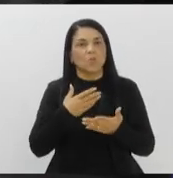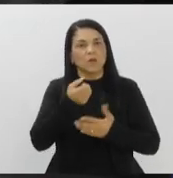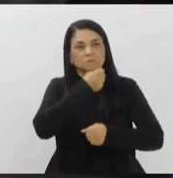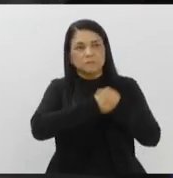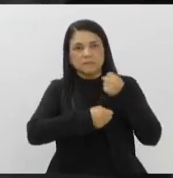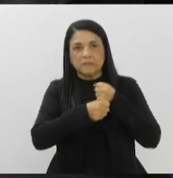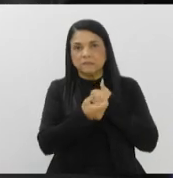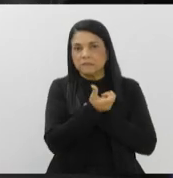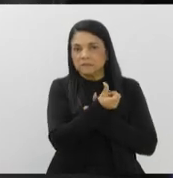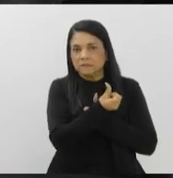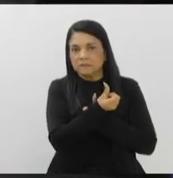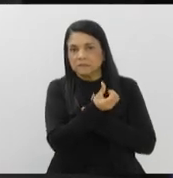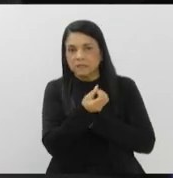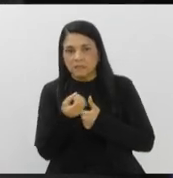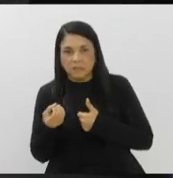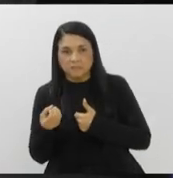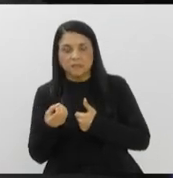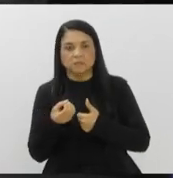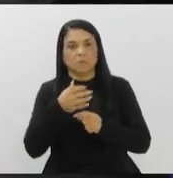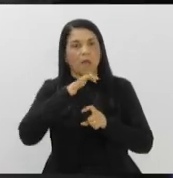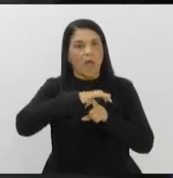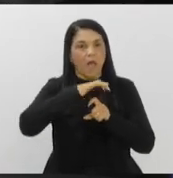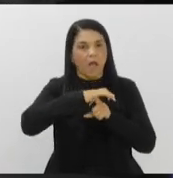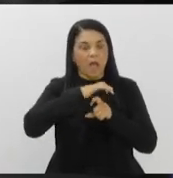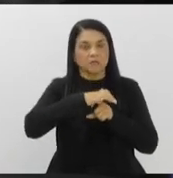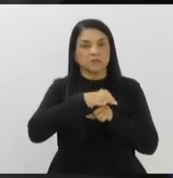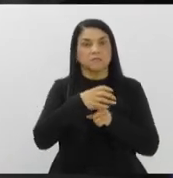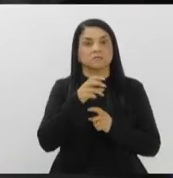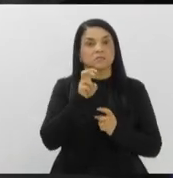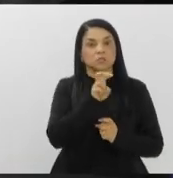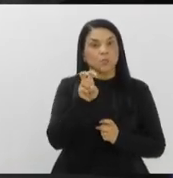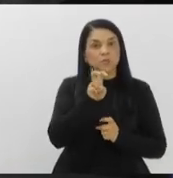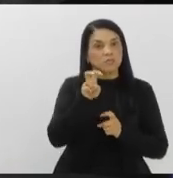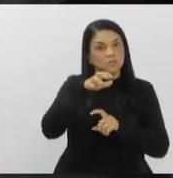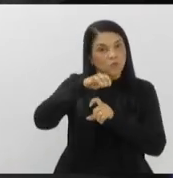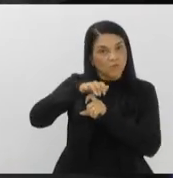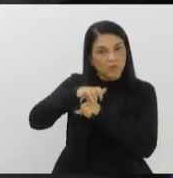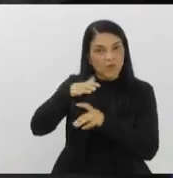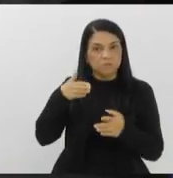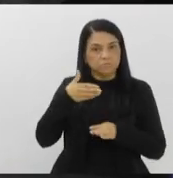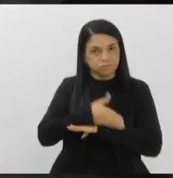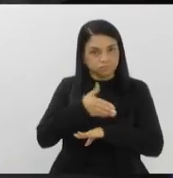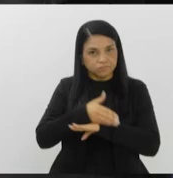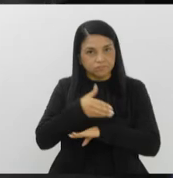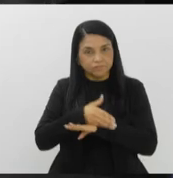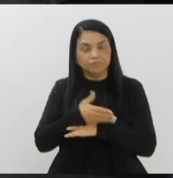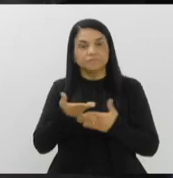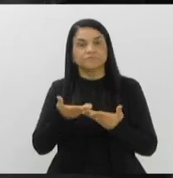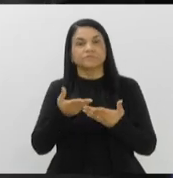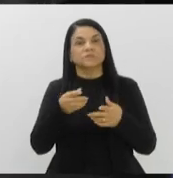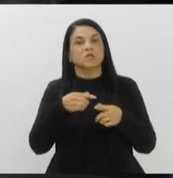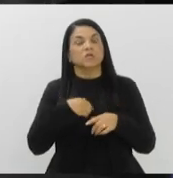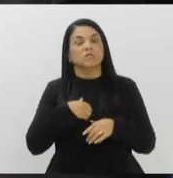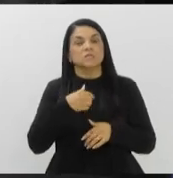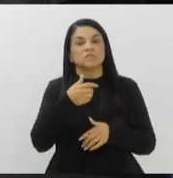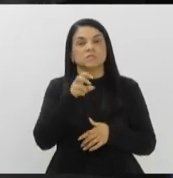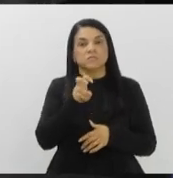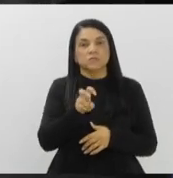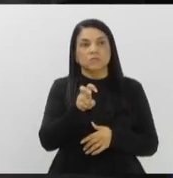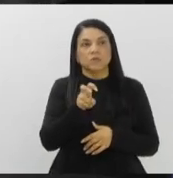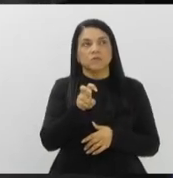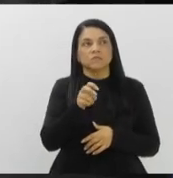nós incrementamos 55 feiras, com 574 novos beneficiários. Isso é muito